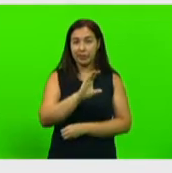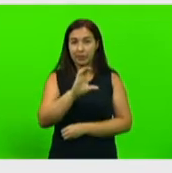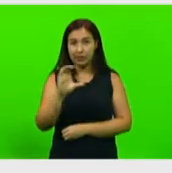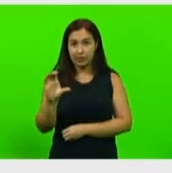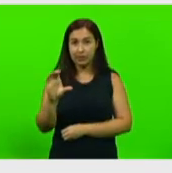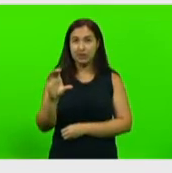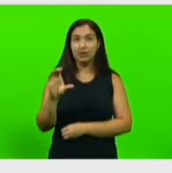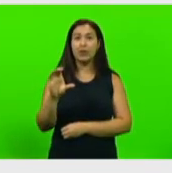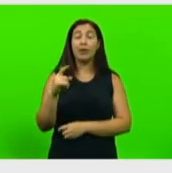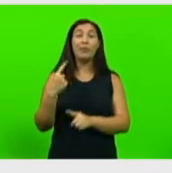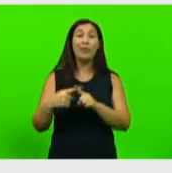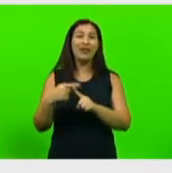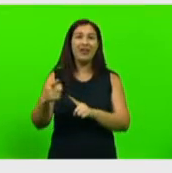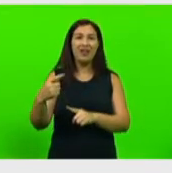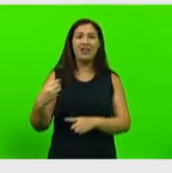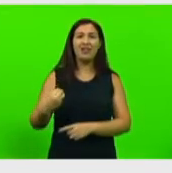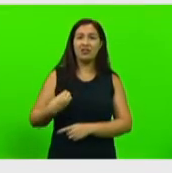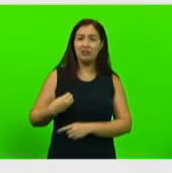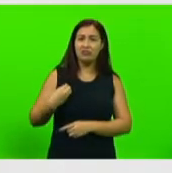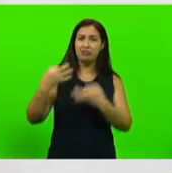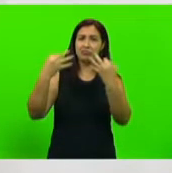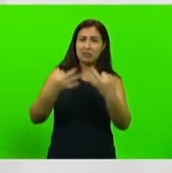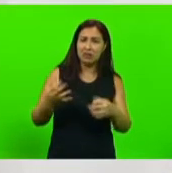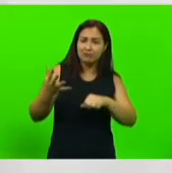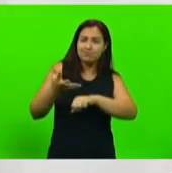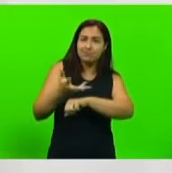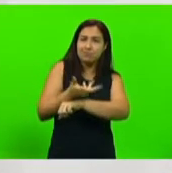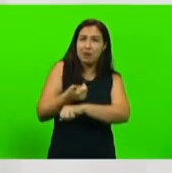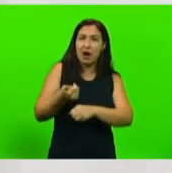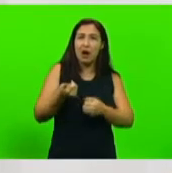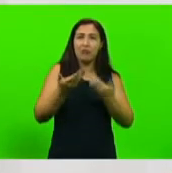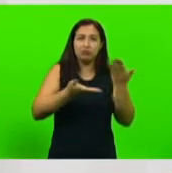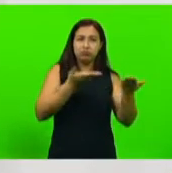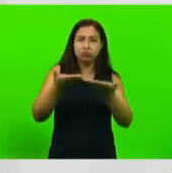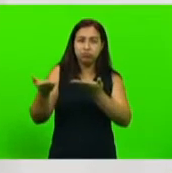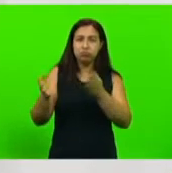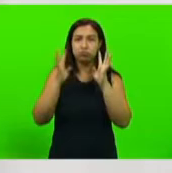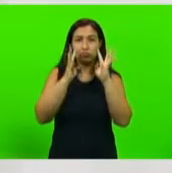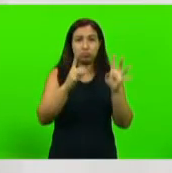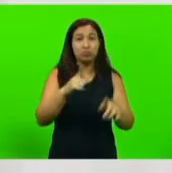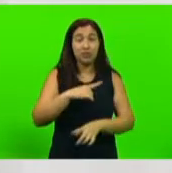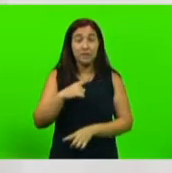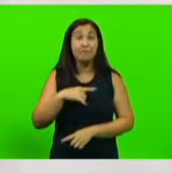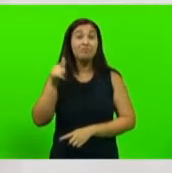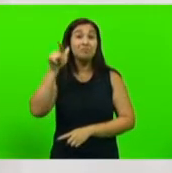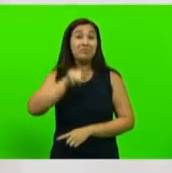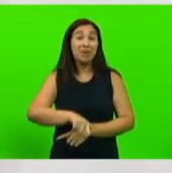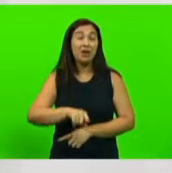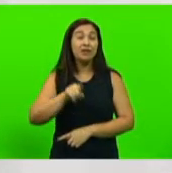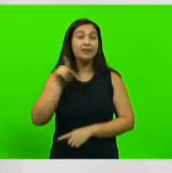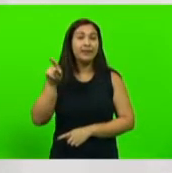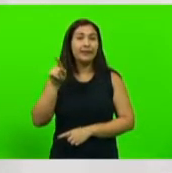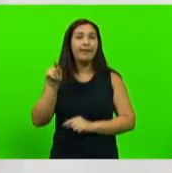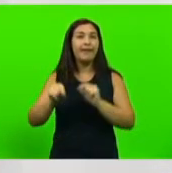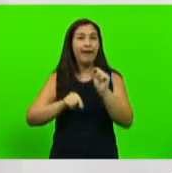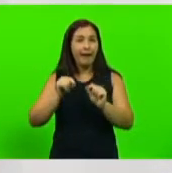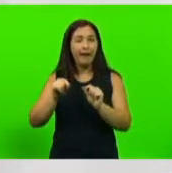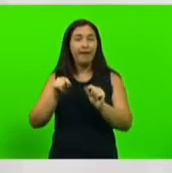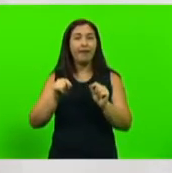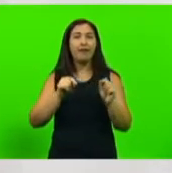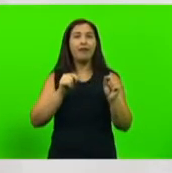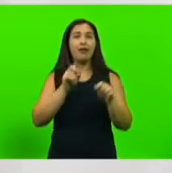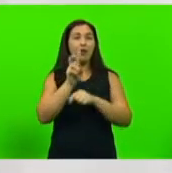pela qualidade no atendimento. E, além de tudo, ele ainda era examinador de trânsito, que é